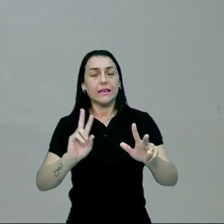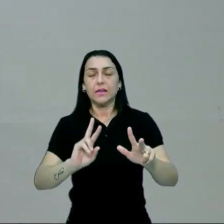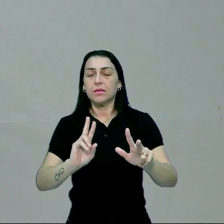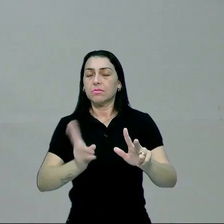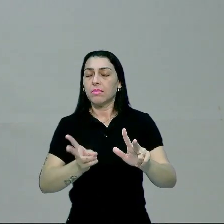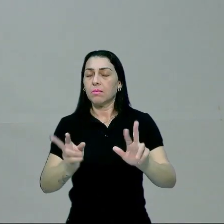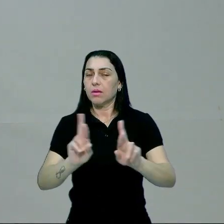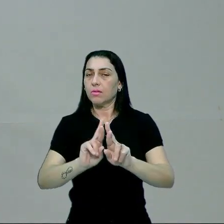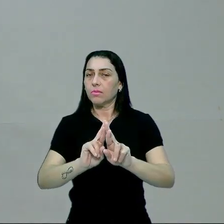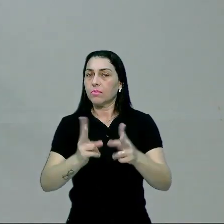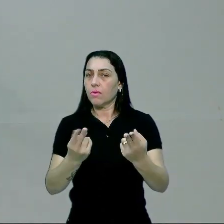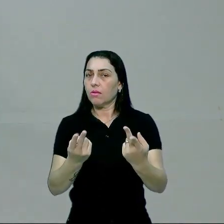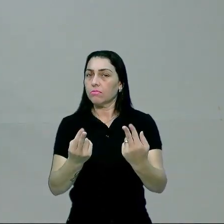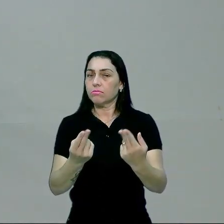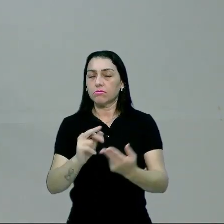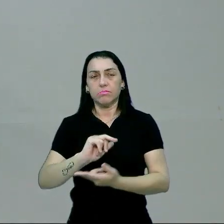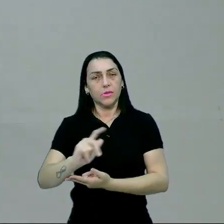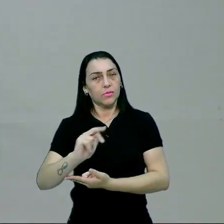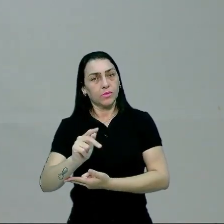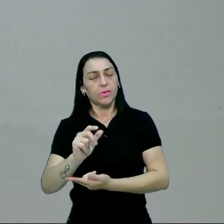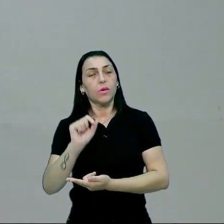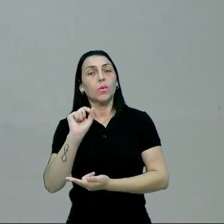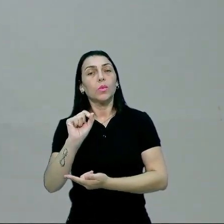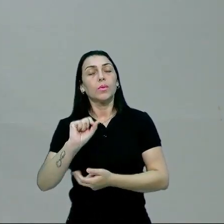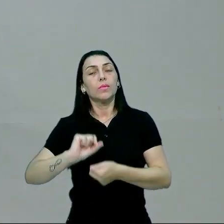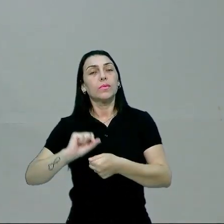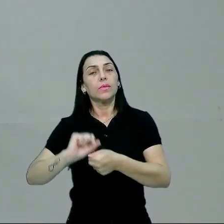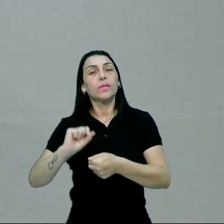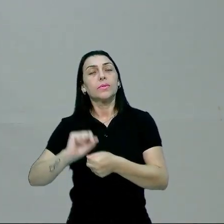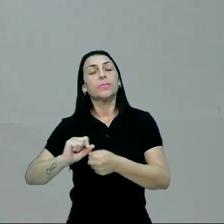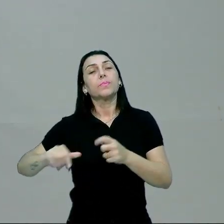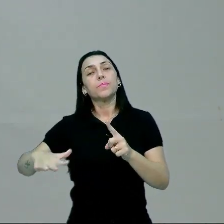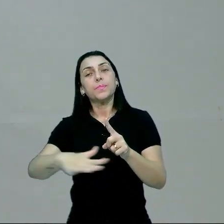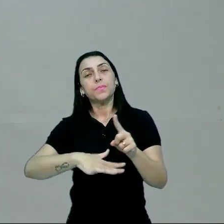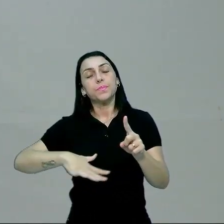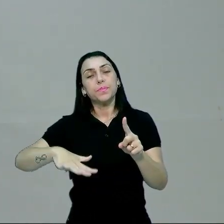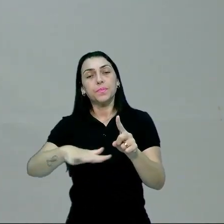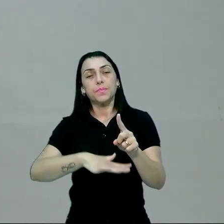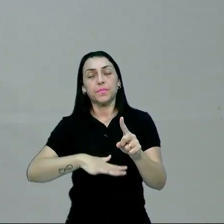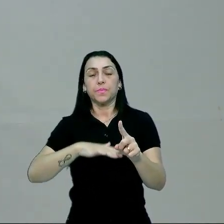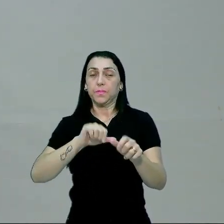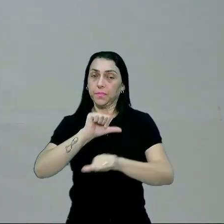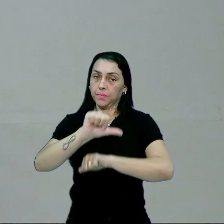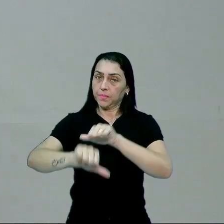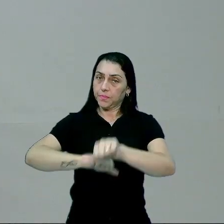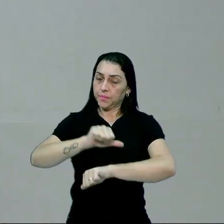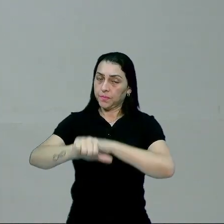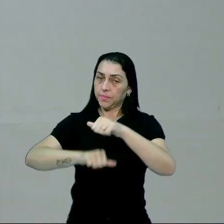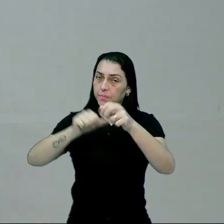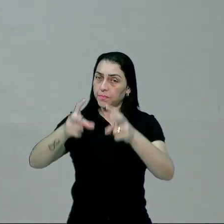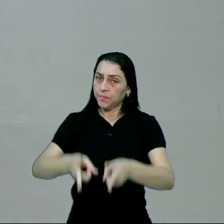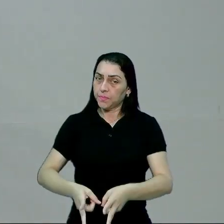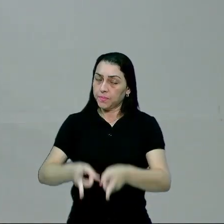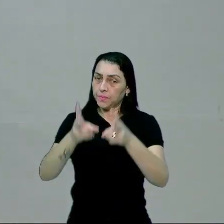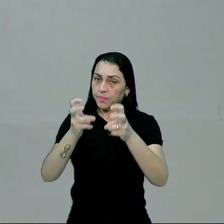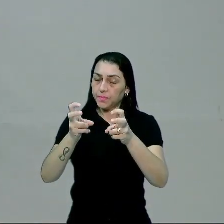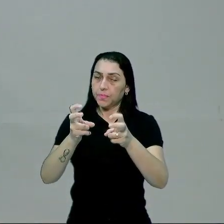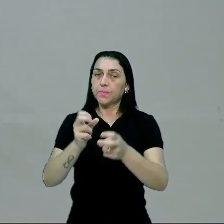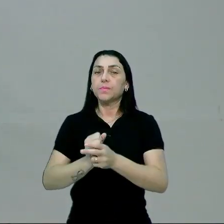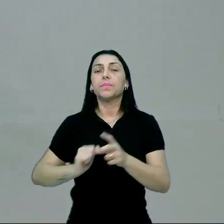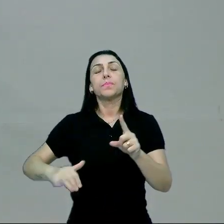na sociedade. E é isso que faz com que a sociedade ela se modifique. Perceber